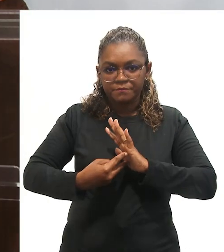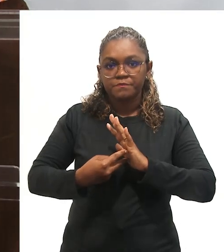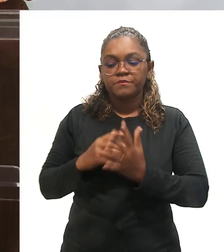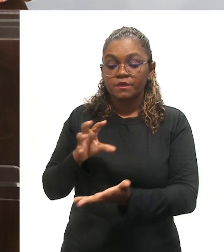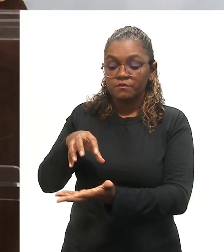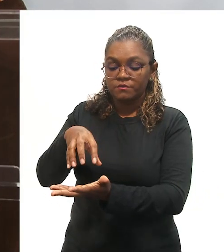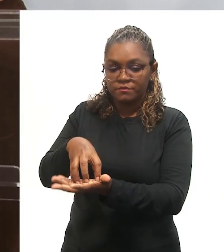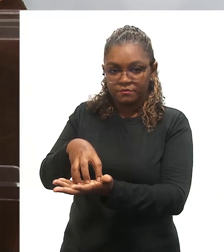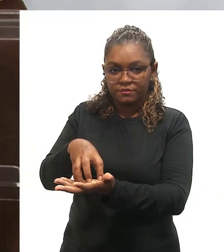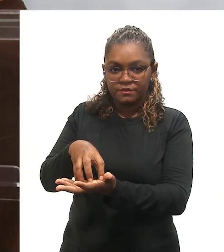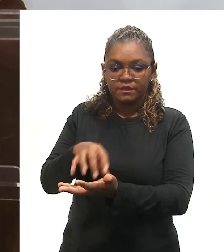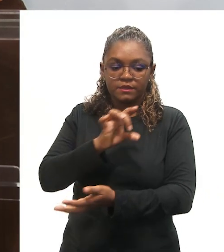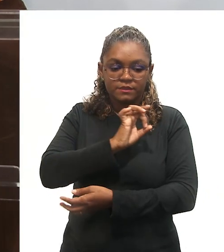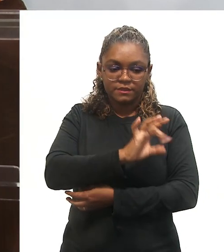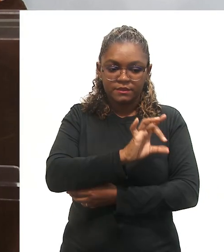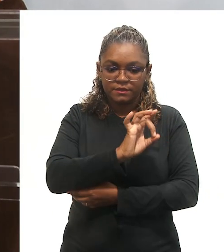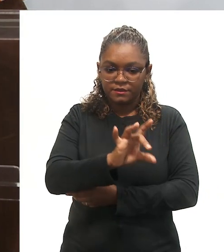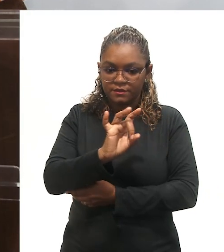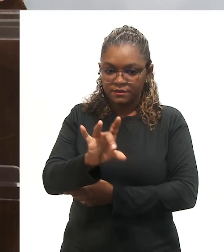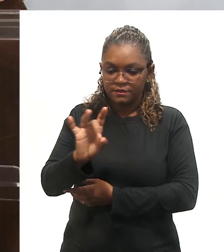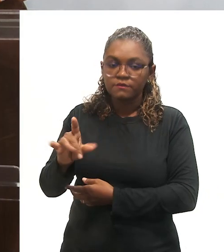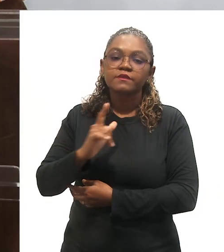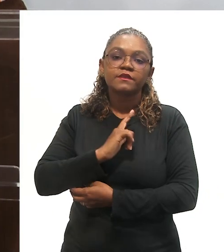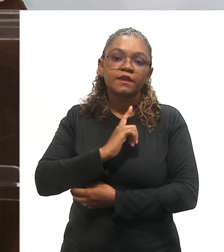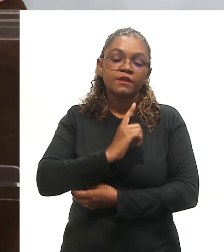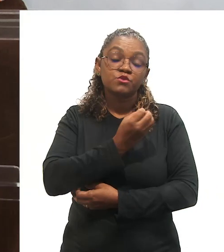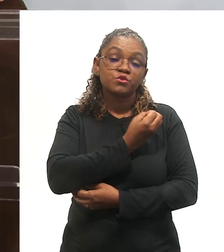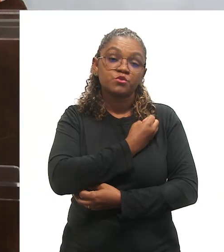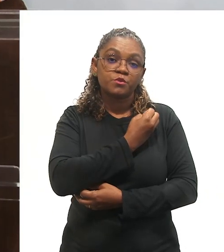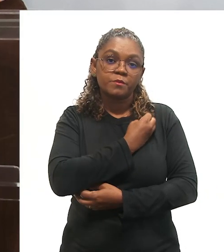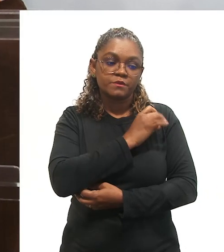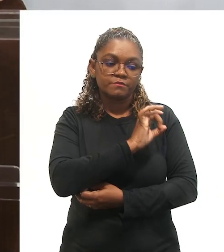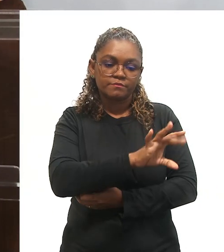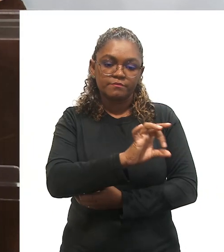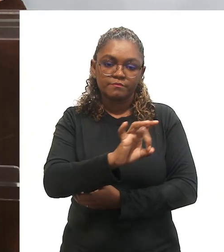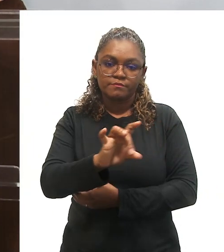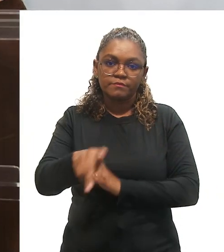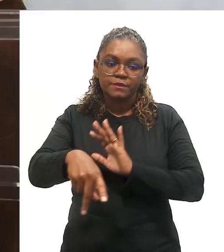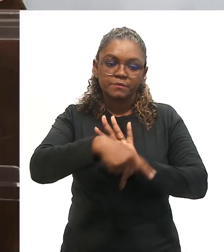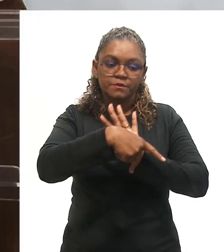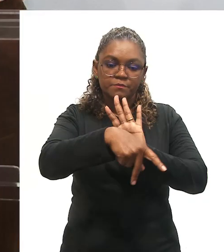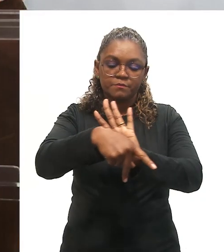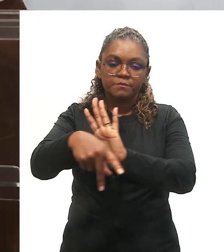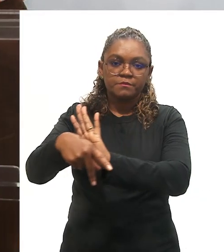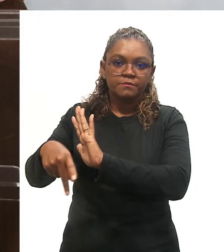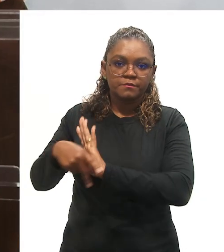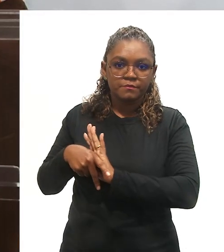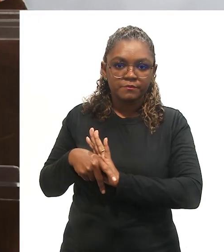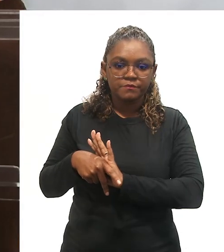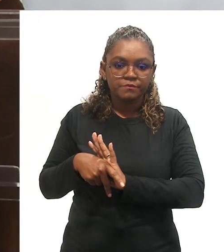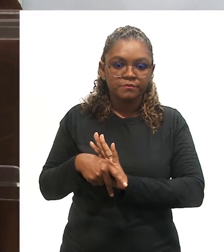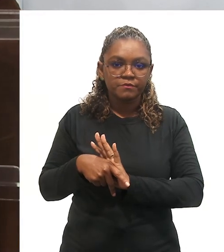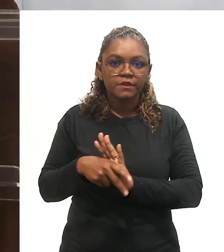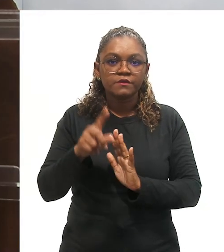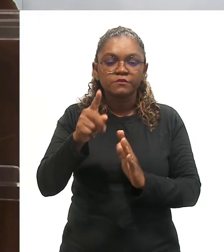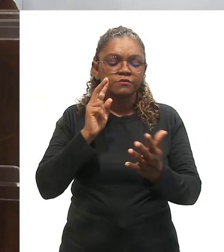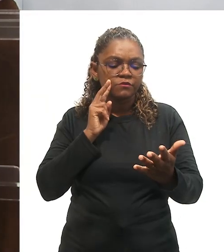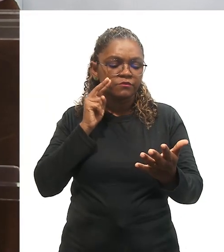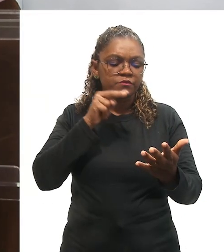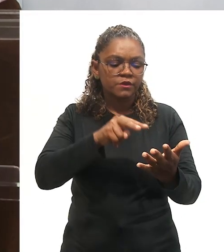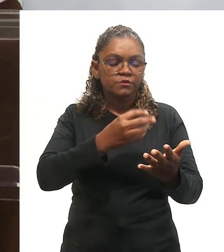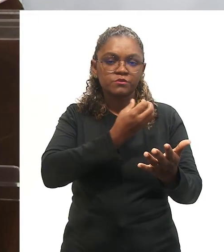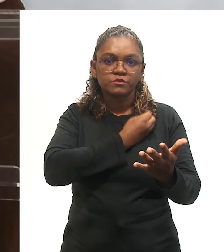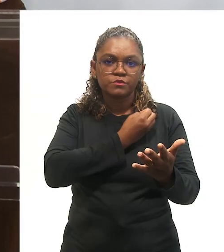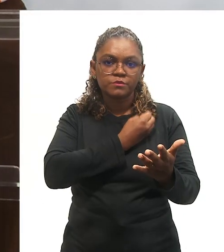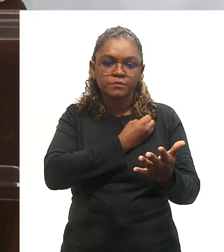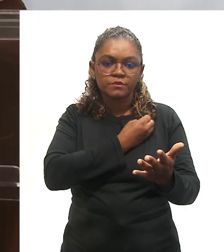unidades gestoras, elas são classificadas também por uma sequência numérica, aquela sequência não se muda e você reconhece